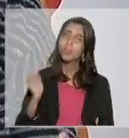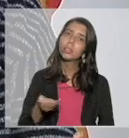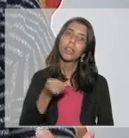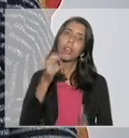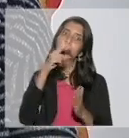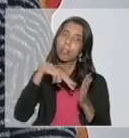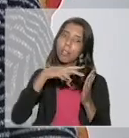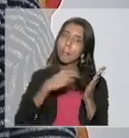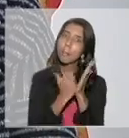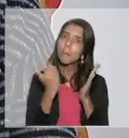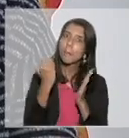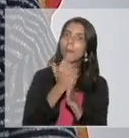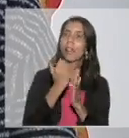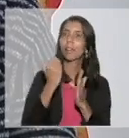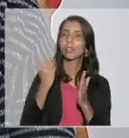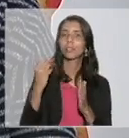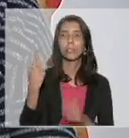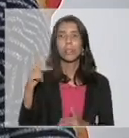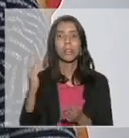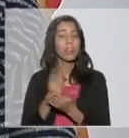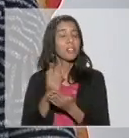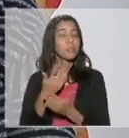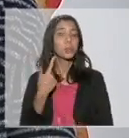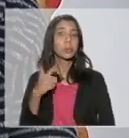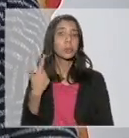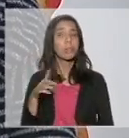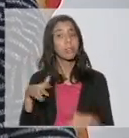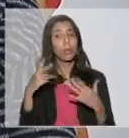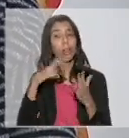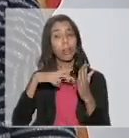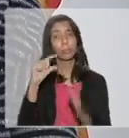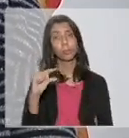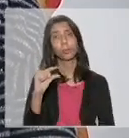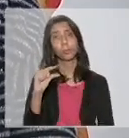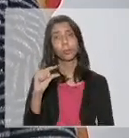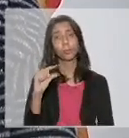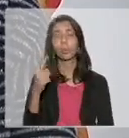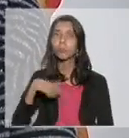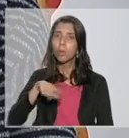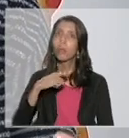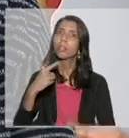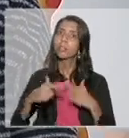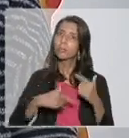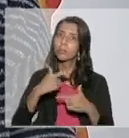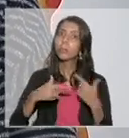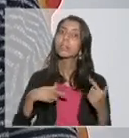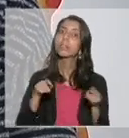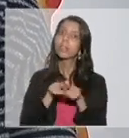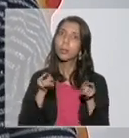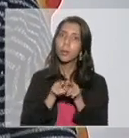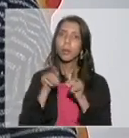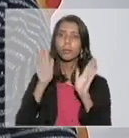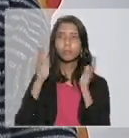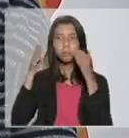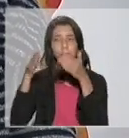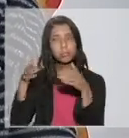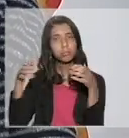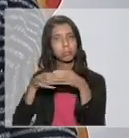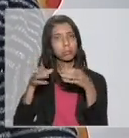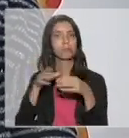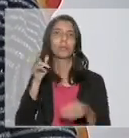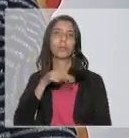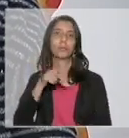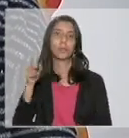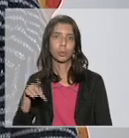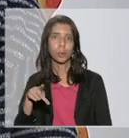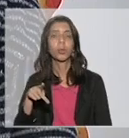de ler mais, ou não teve livros ao alcance, ele lê pouco. Então, trabalhamos também muito com professores,